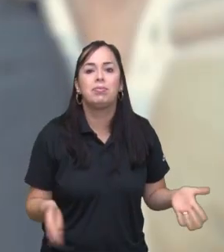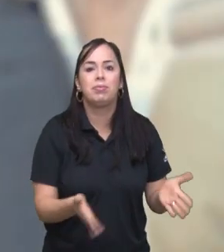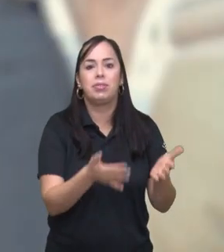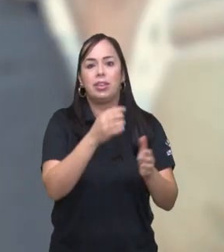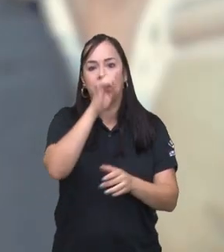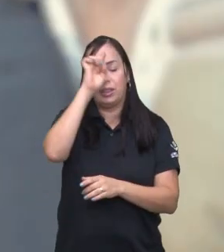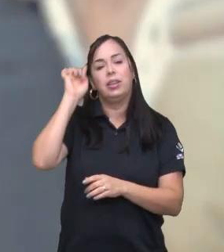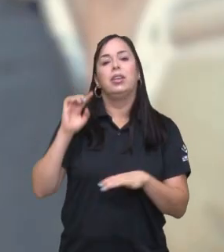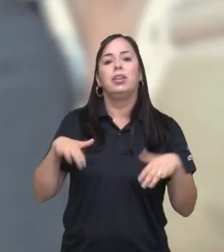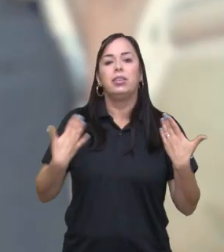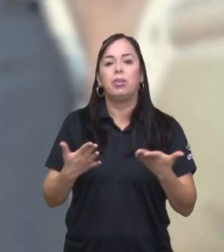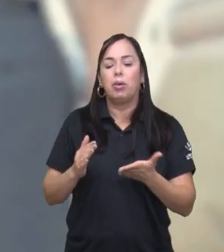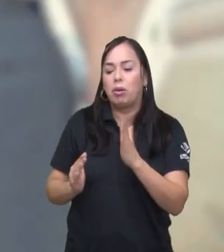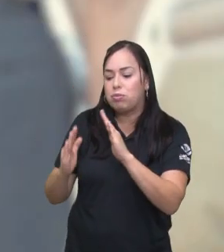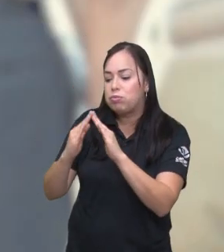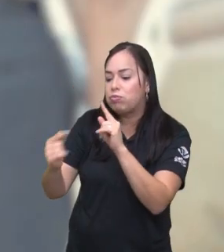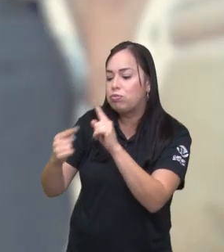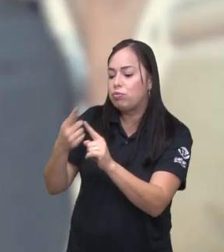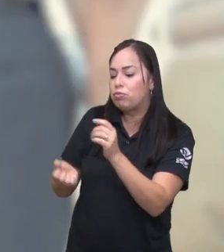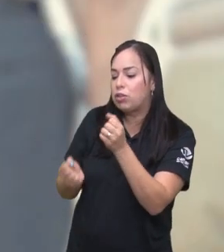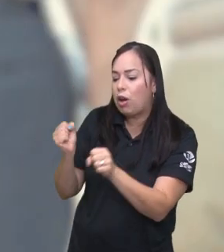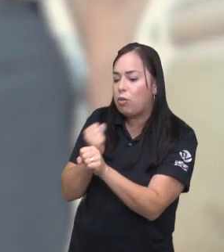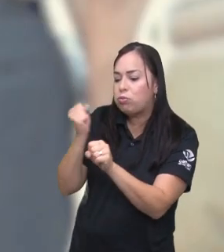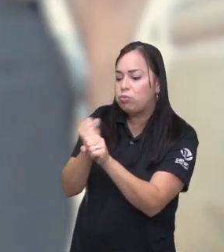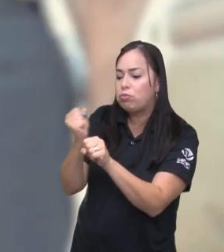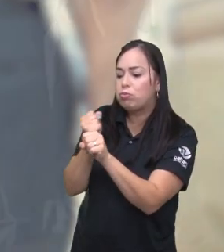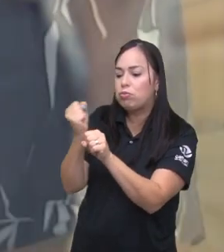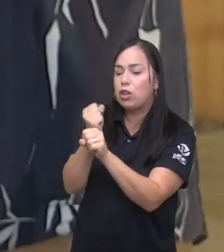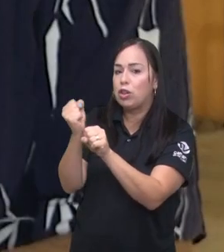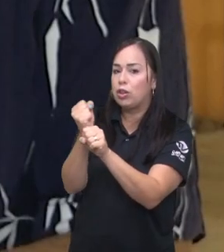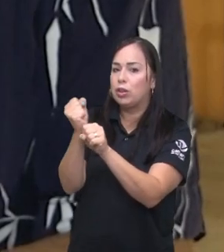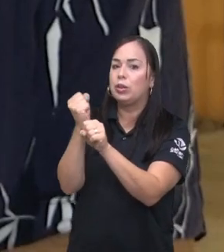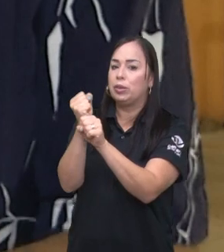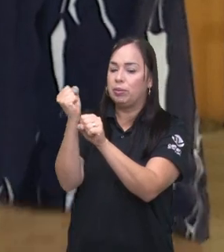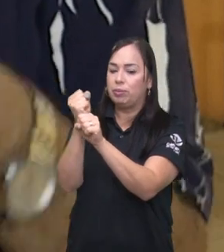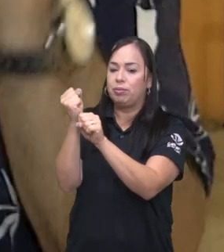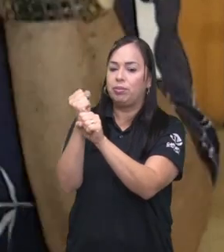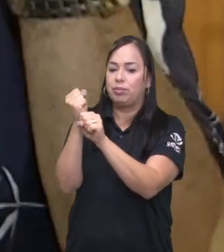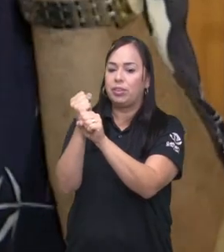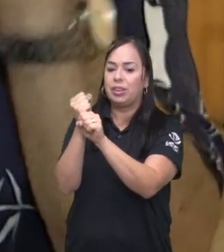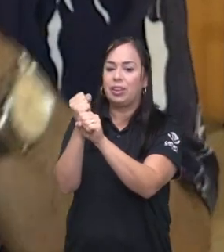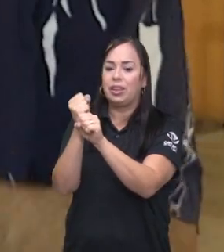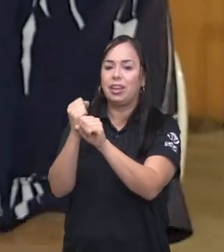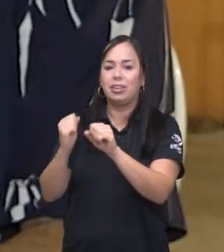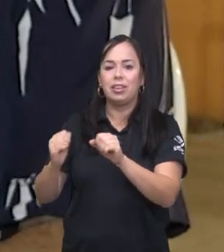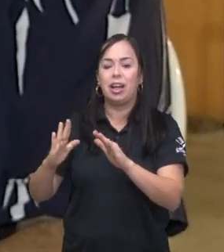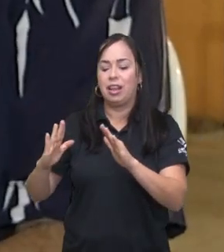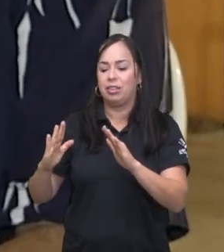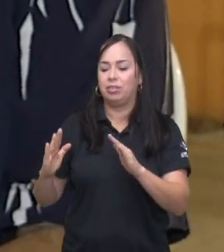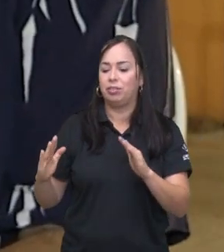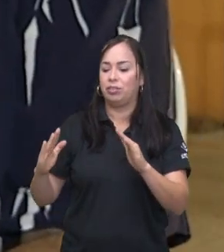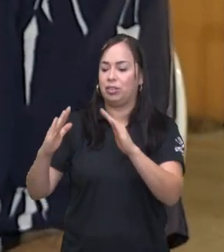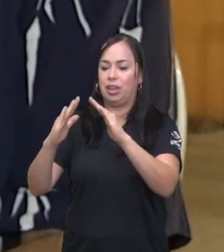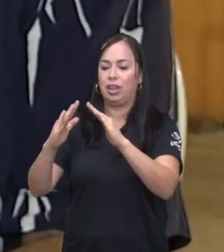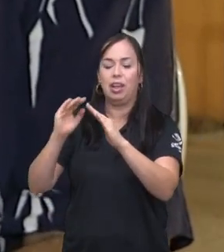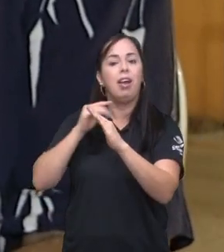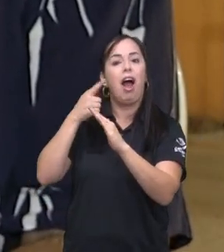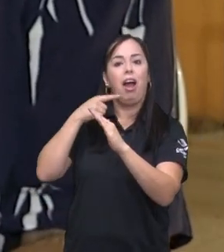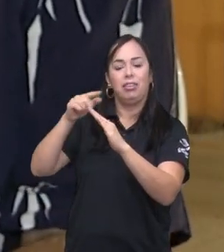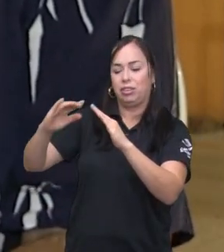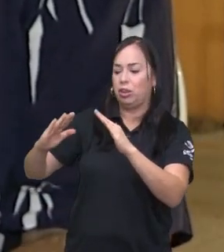começou-se então a construção da igreja, ele mais algumas pessoas da comunidade, e subiu essa igreja até a ponto de receber o